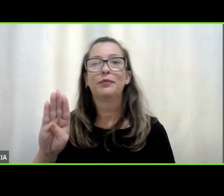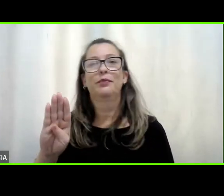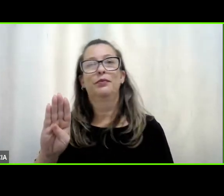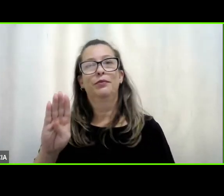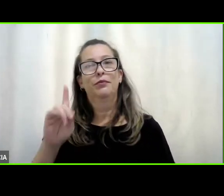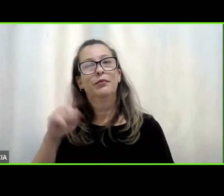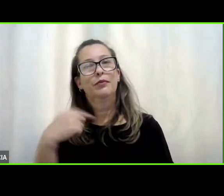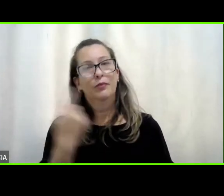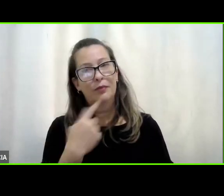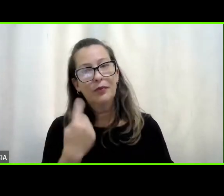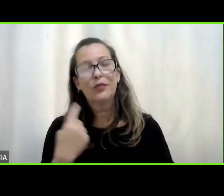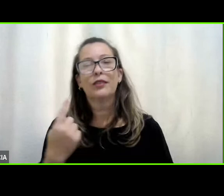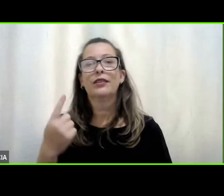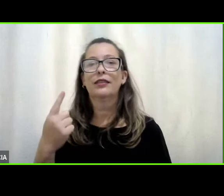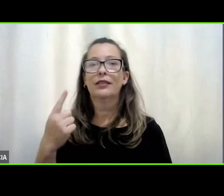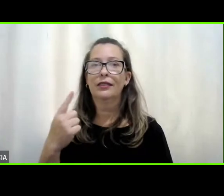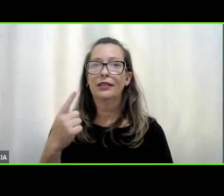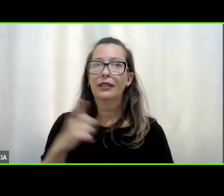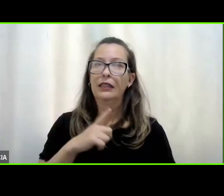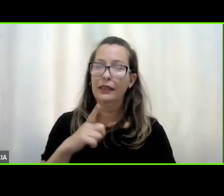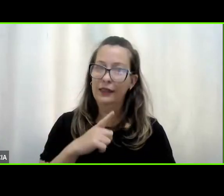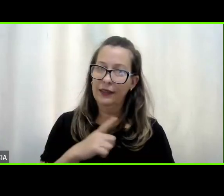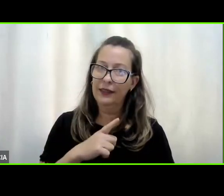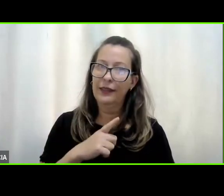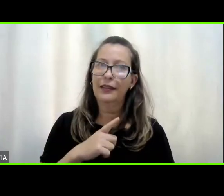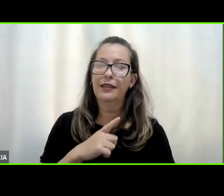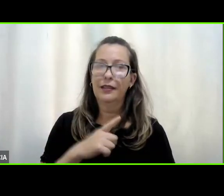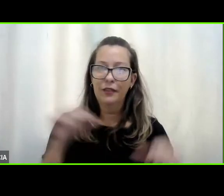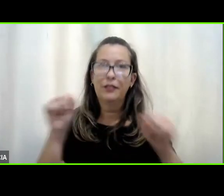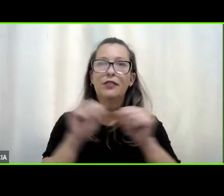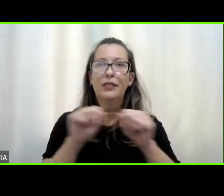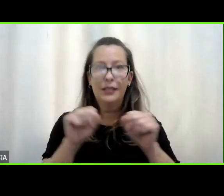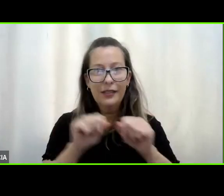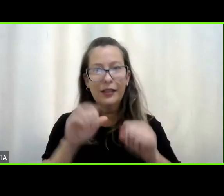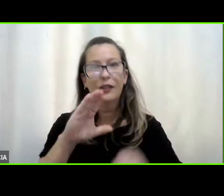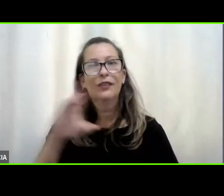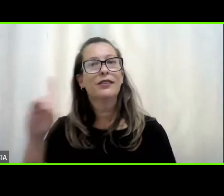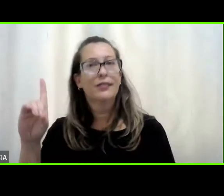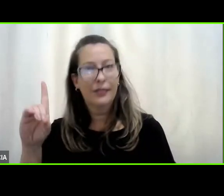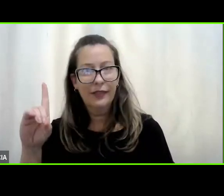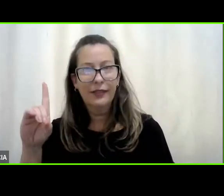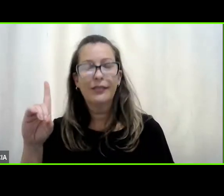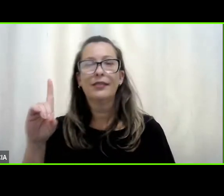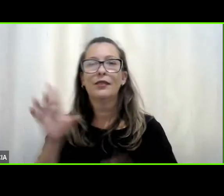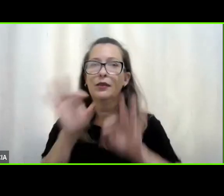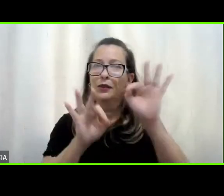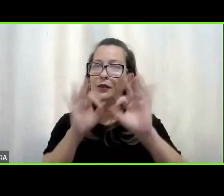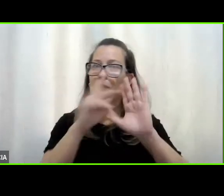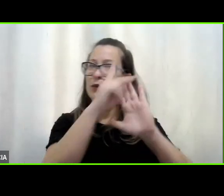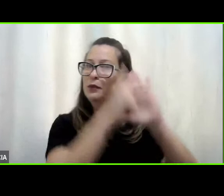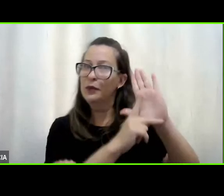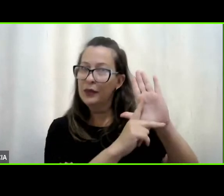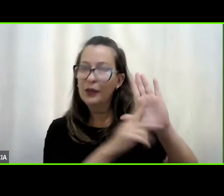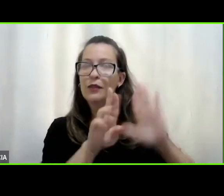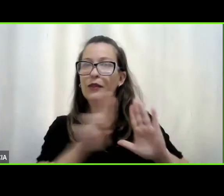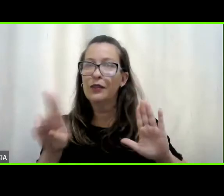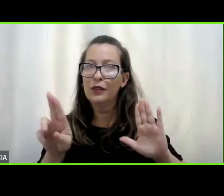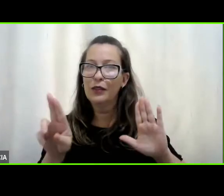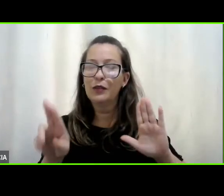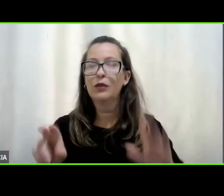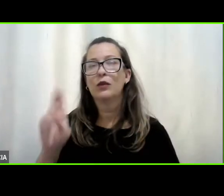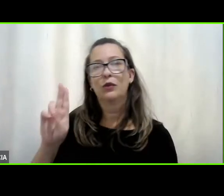qual fazemos a coordenação, digamos, desse projeto chamado